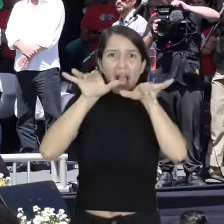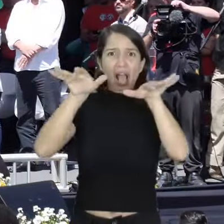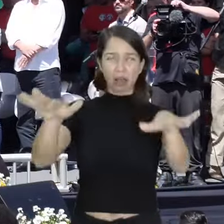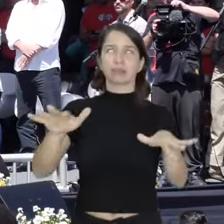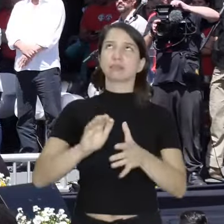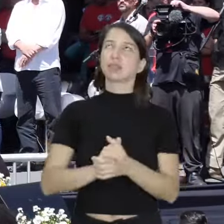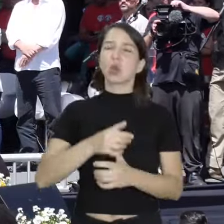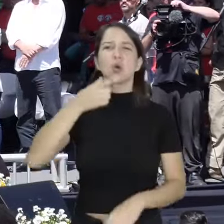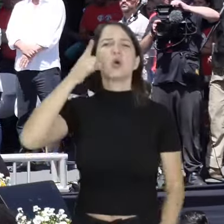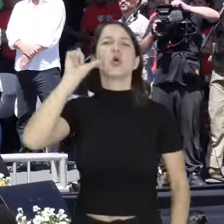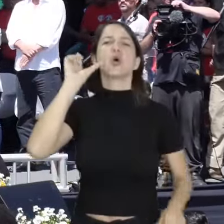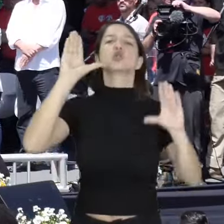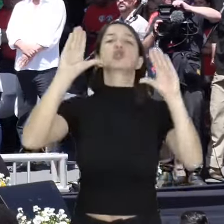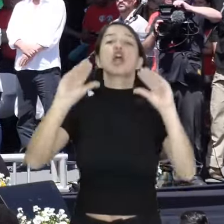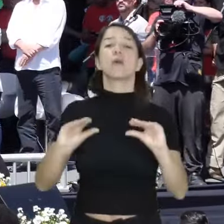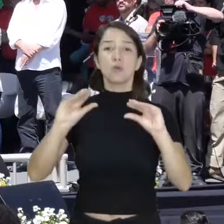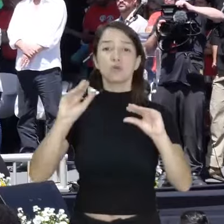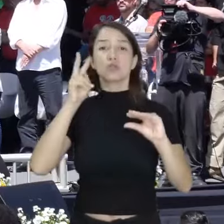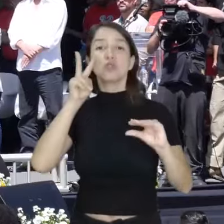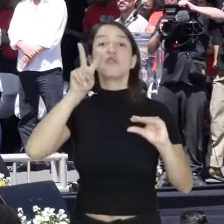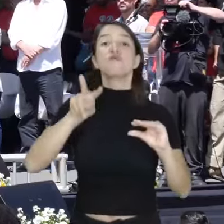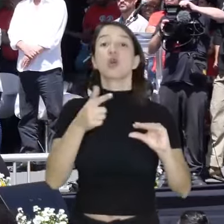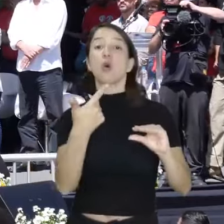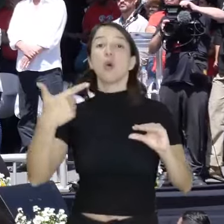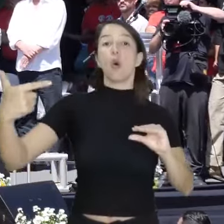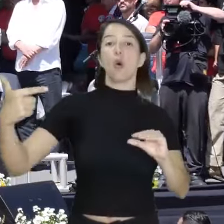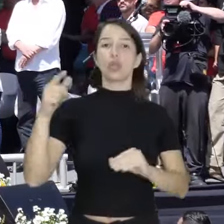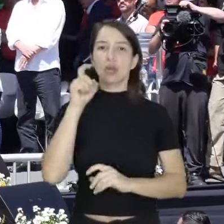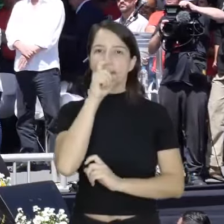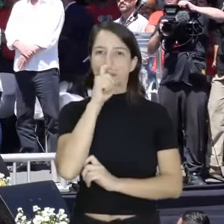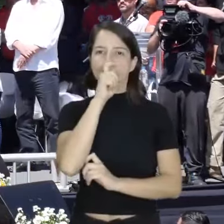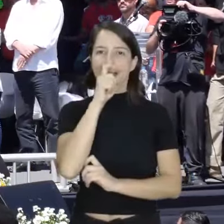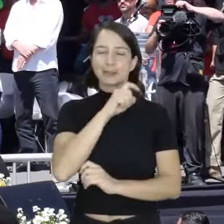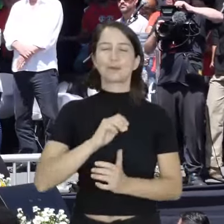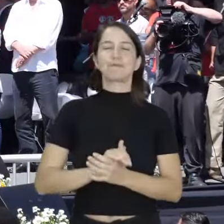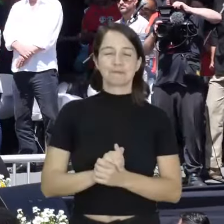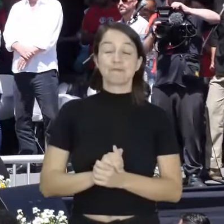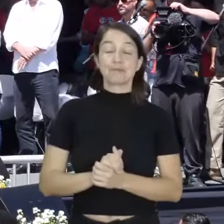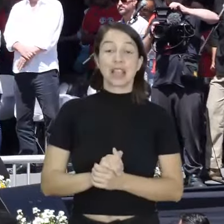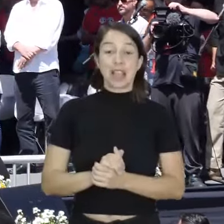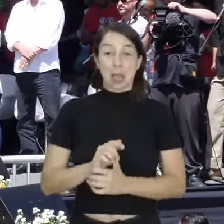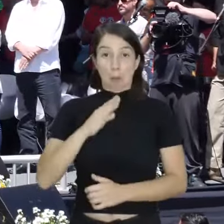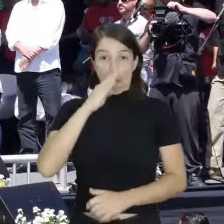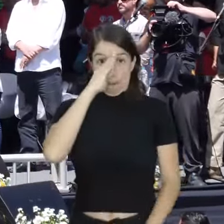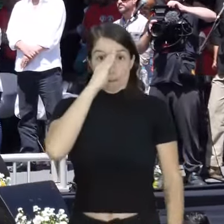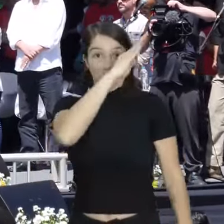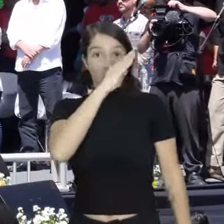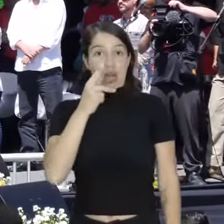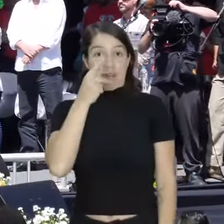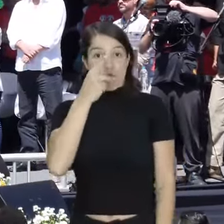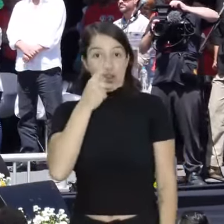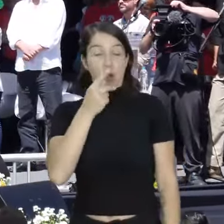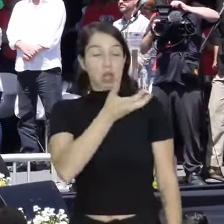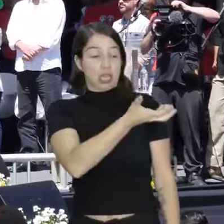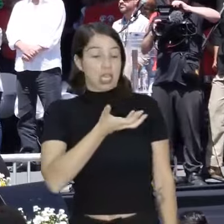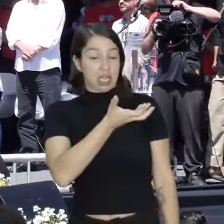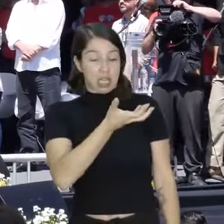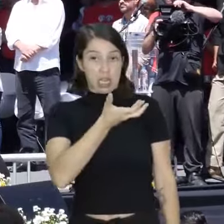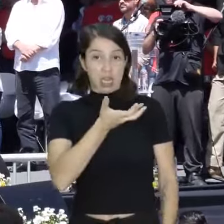auxílio emergencial de R$200. A oposição no Congresso brigou por